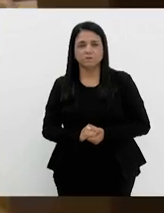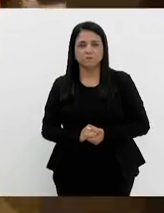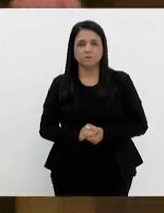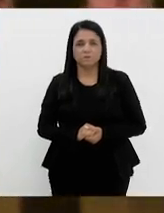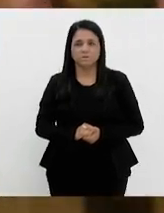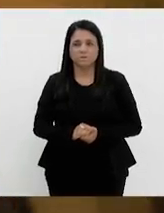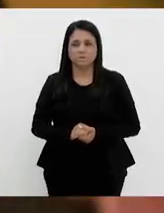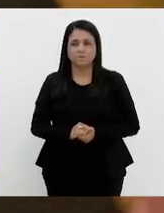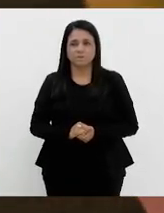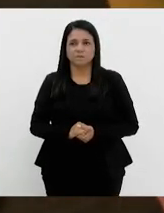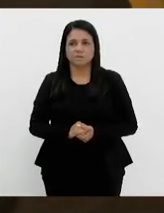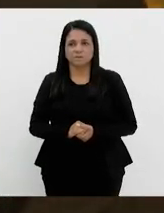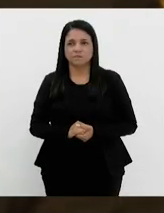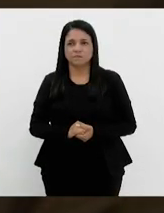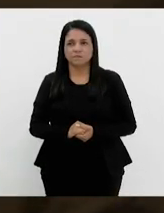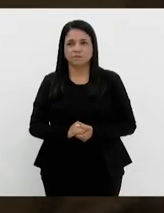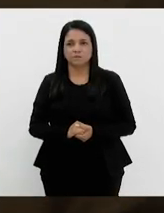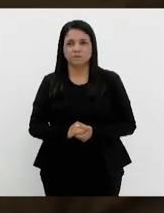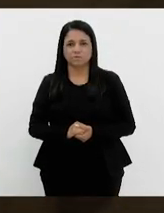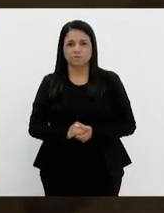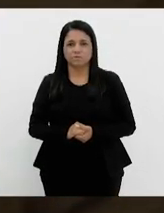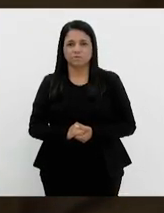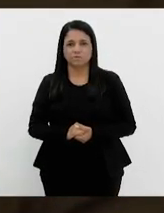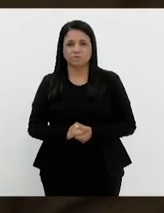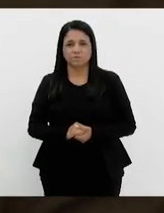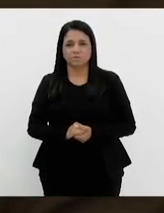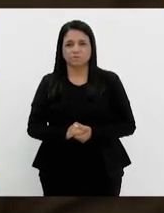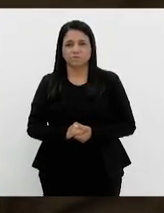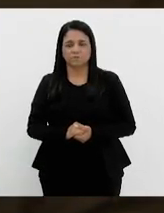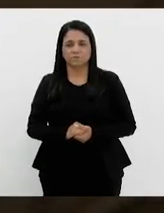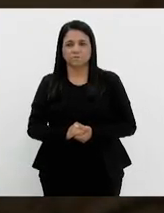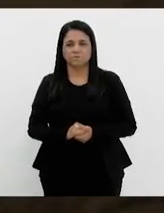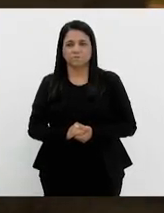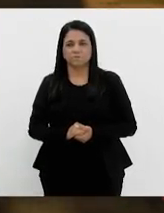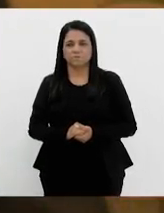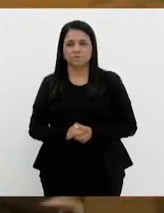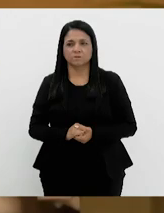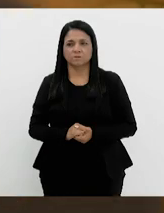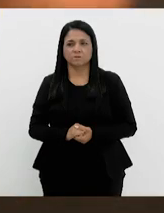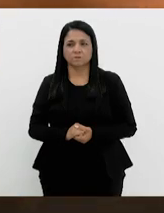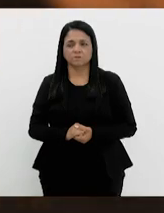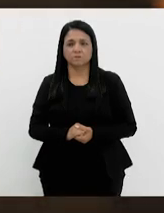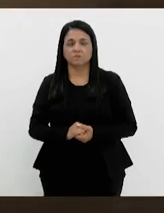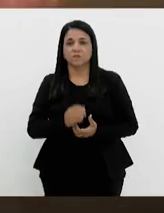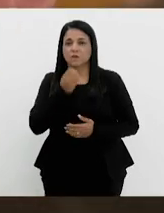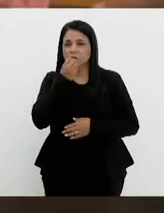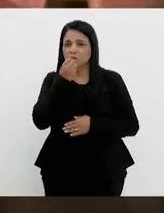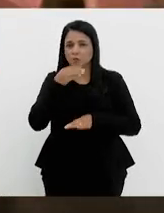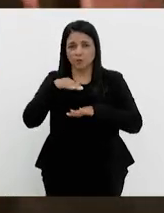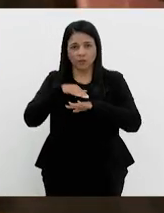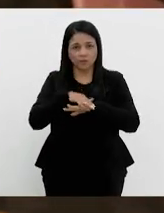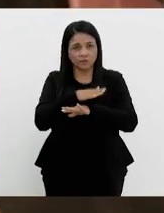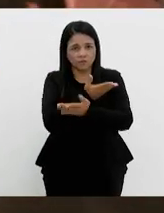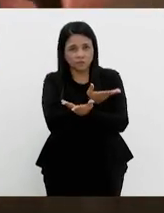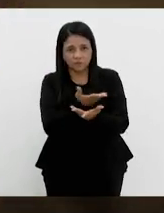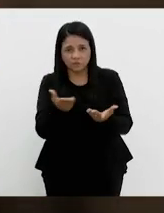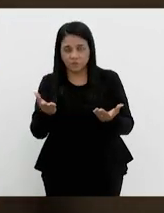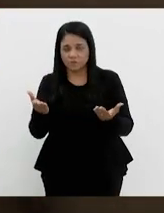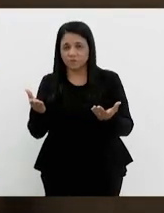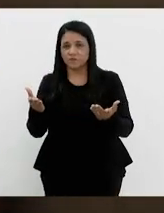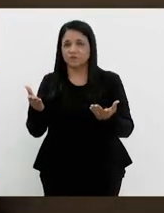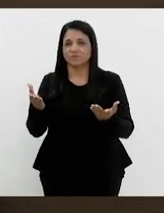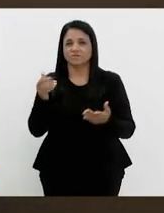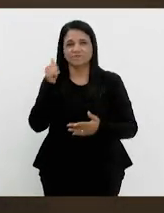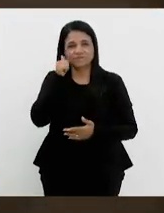tempesta Ah o padrear vai fazer Ah sim desculpa Boa noite a todos a todas uma